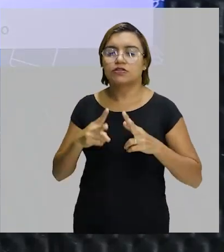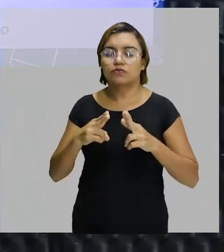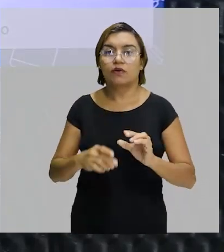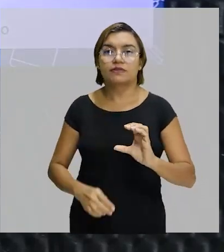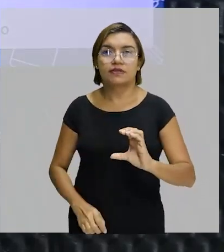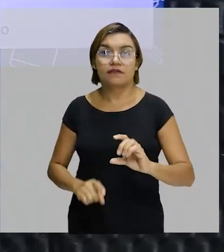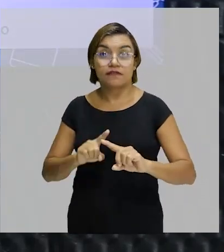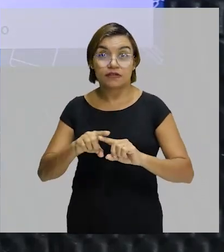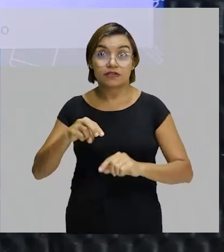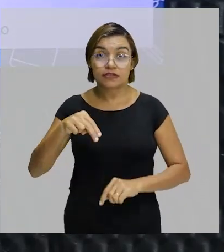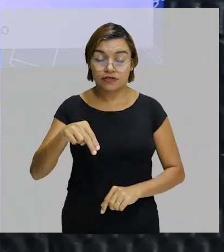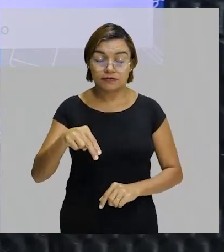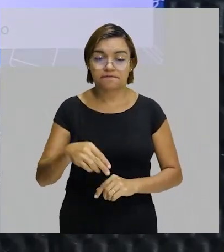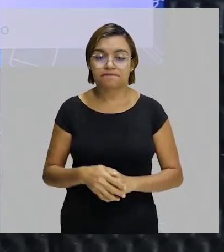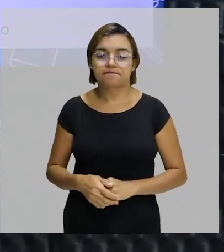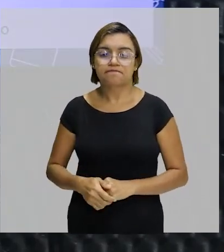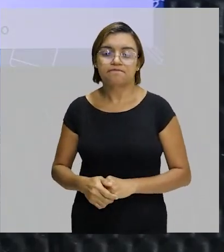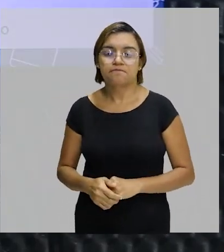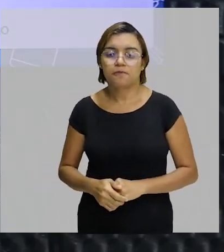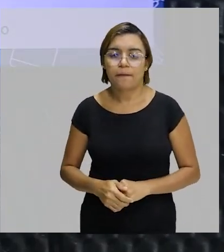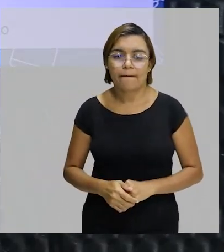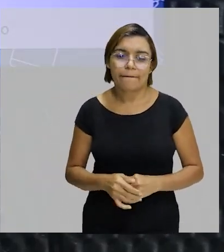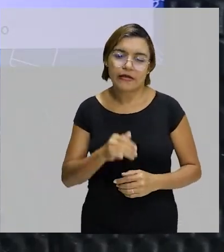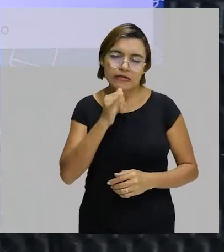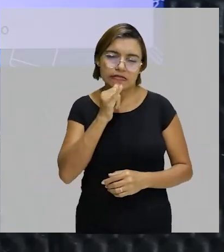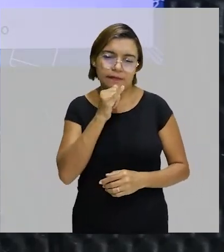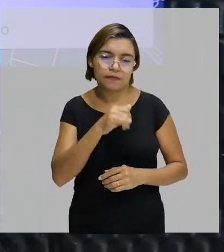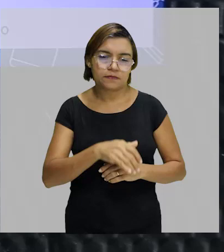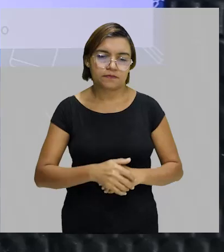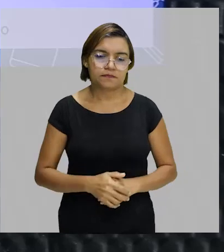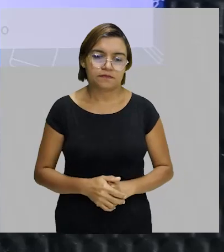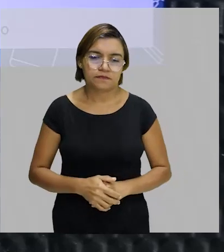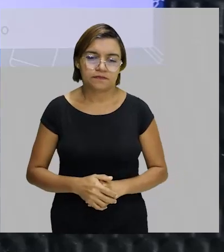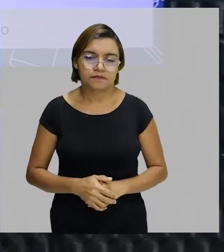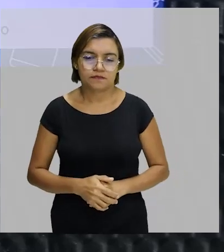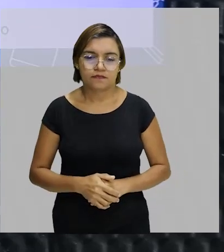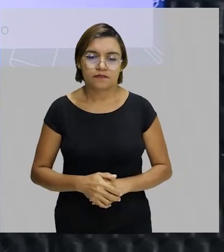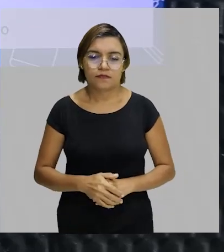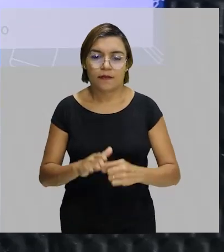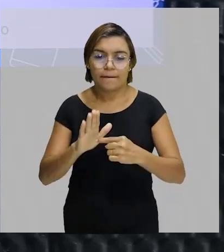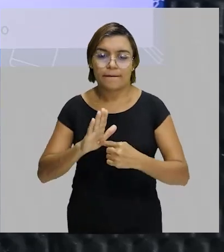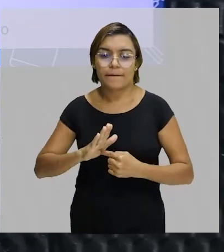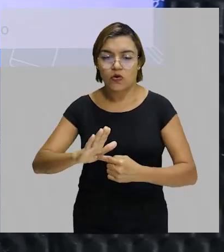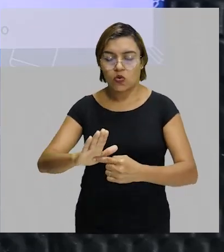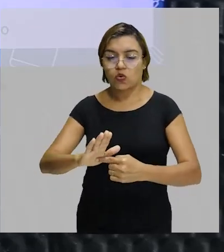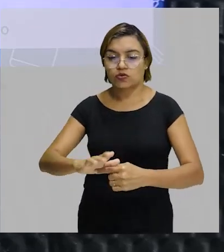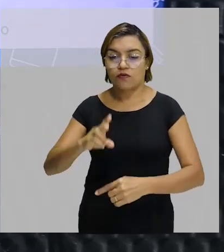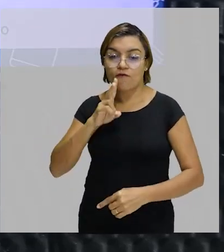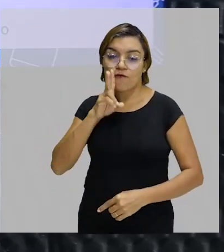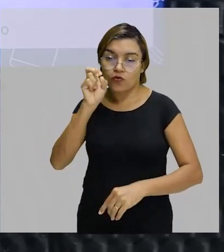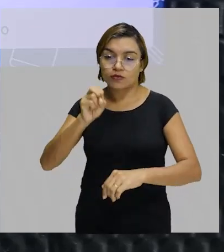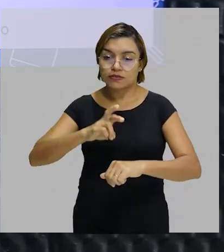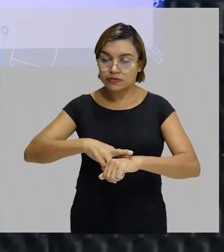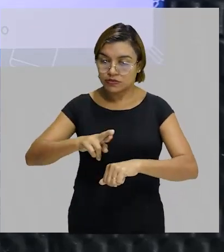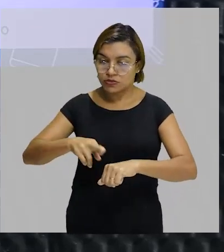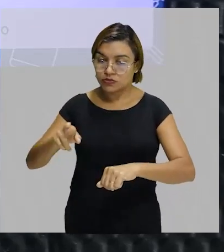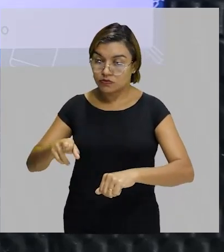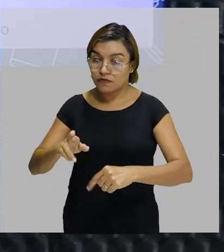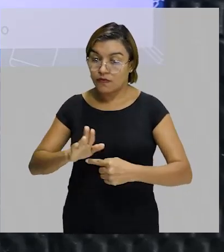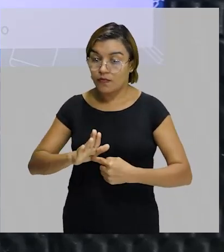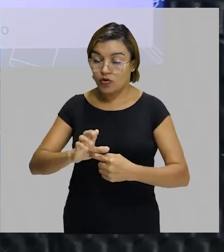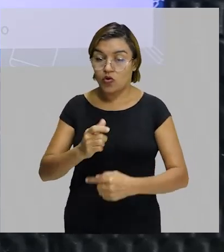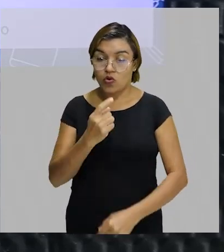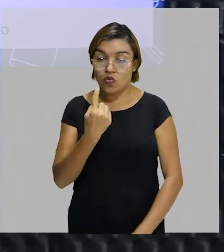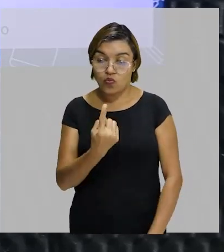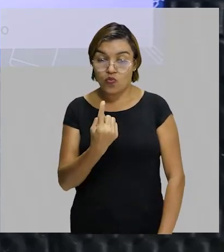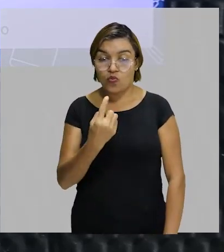constante de Avogadro. Por exemplo, determine a intensidade radioativa de uma amostra com um